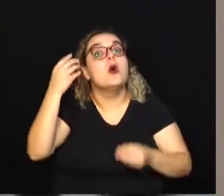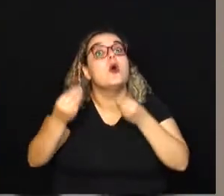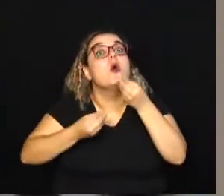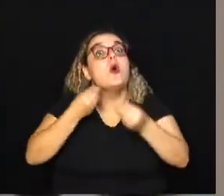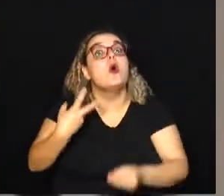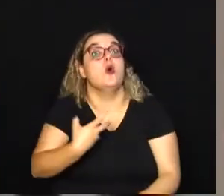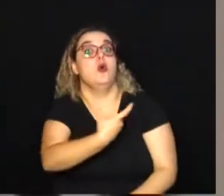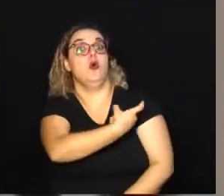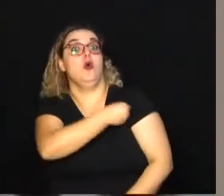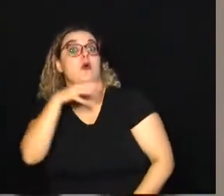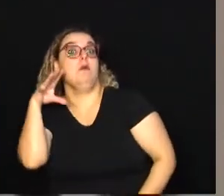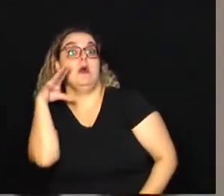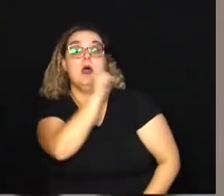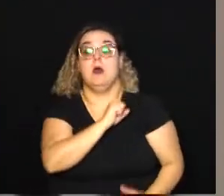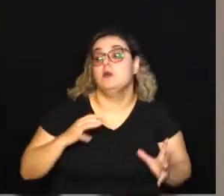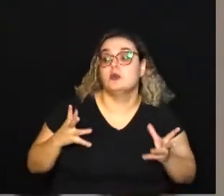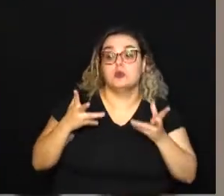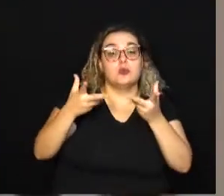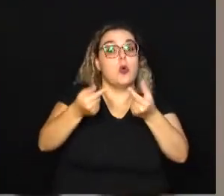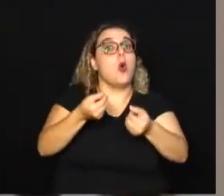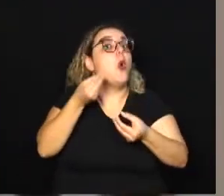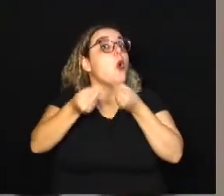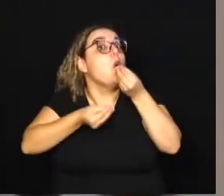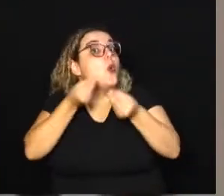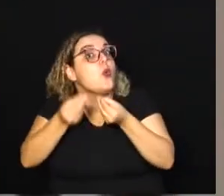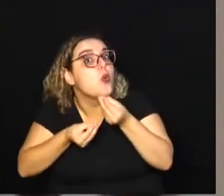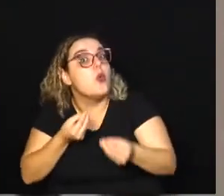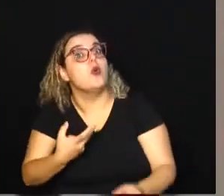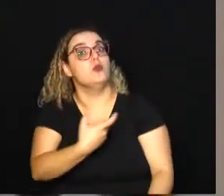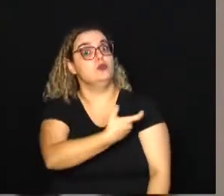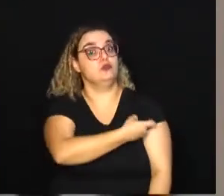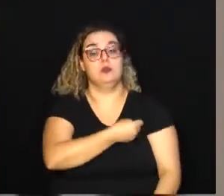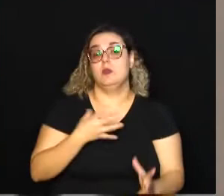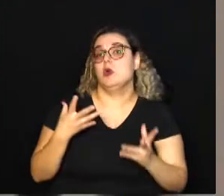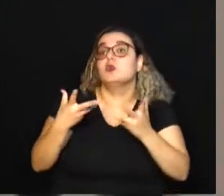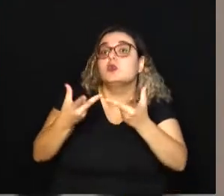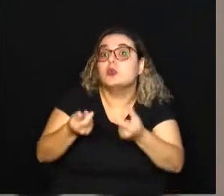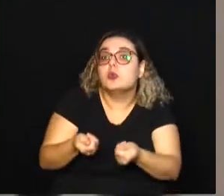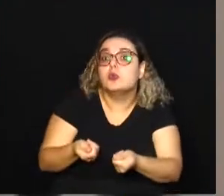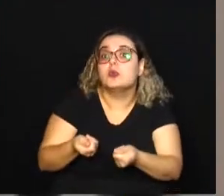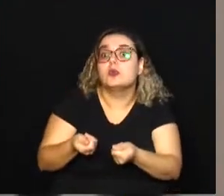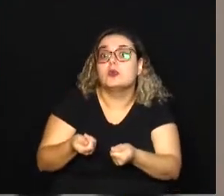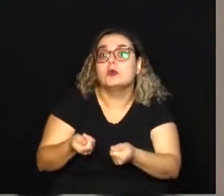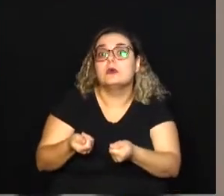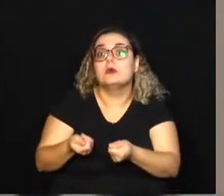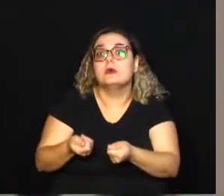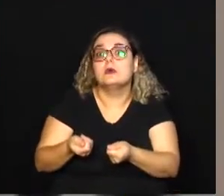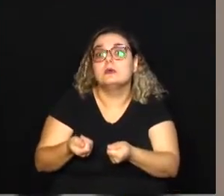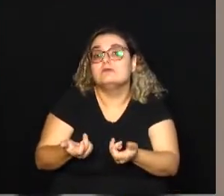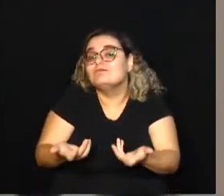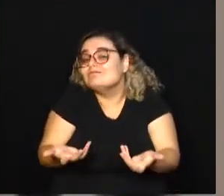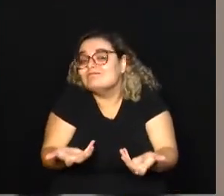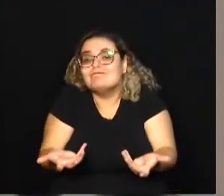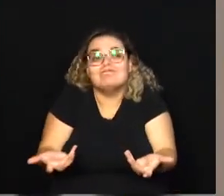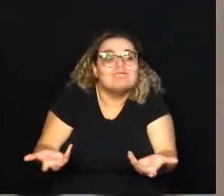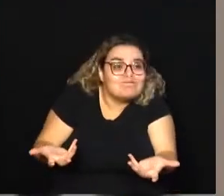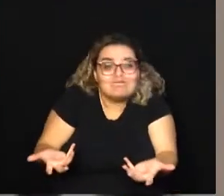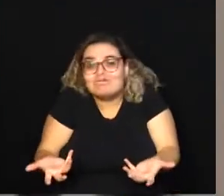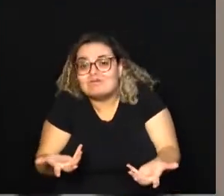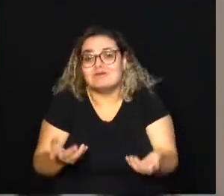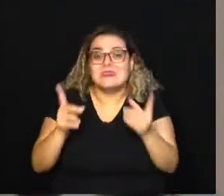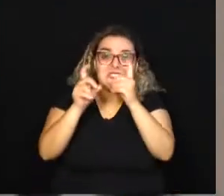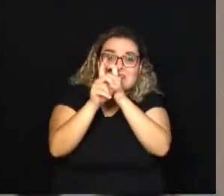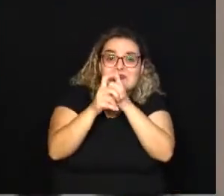breve possível todo mundo, como vamos ter vacina para todo mundo. É muito difícil